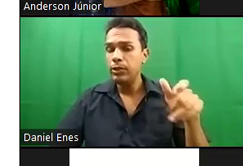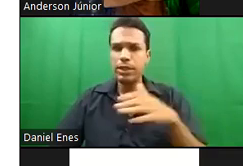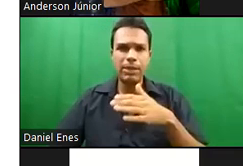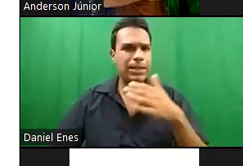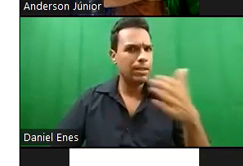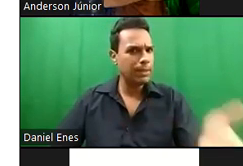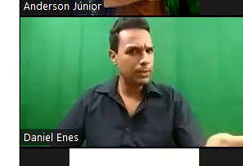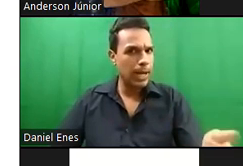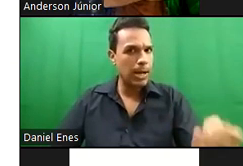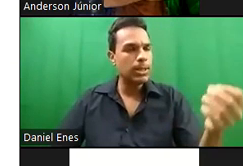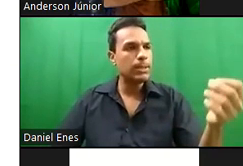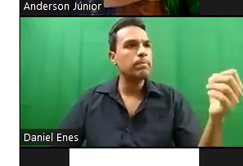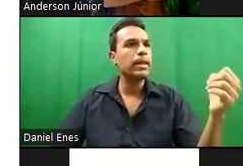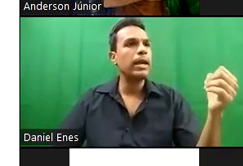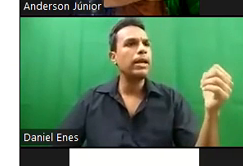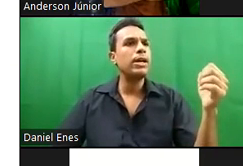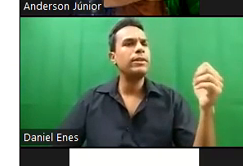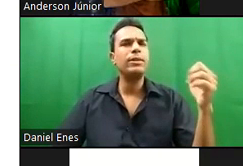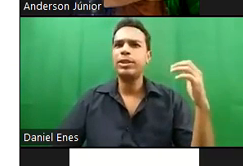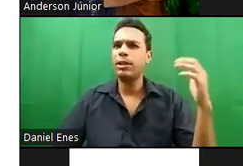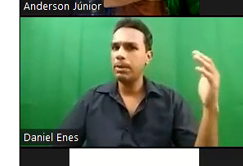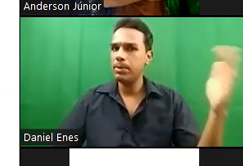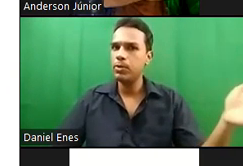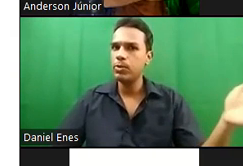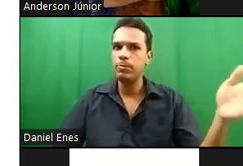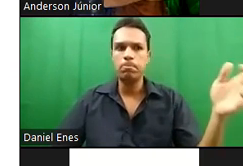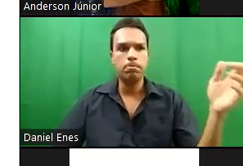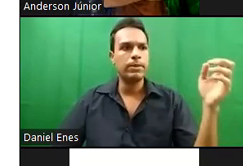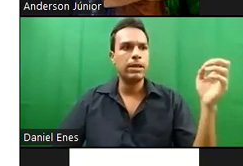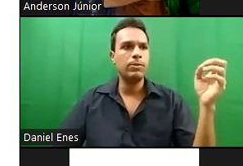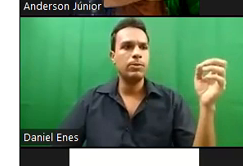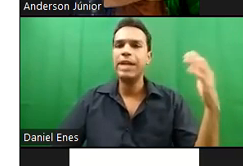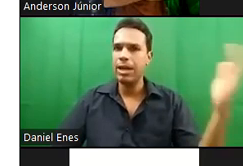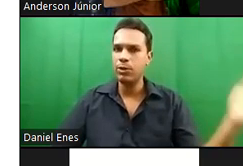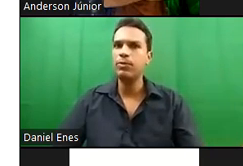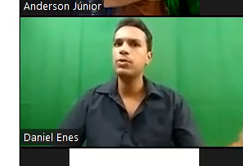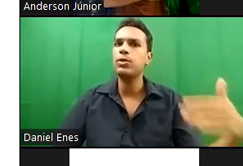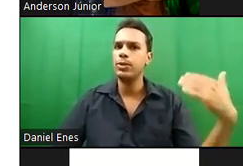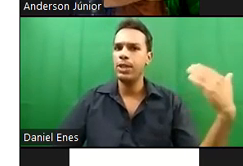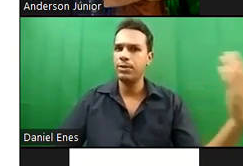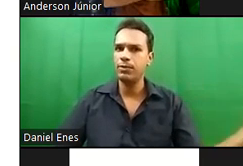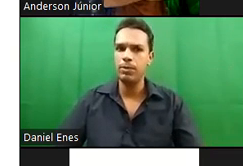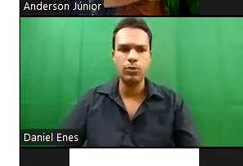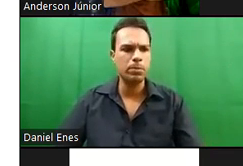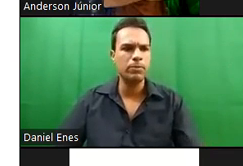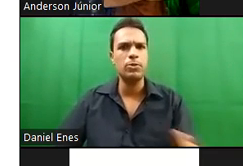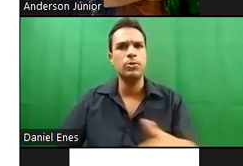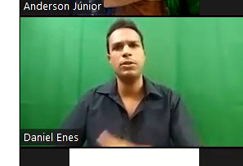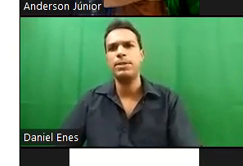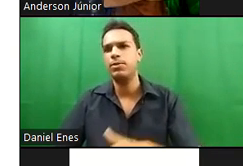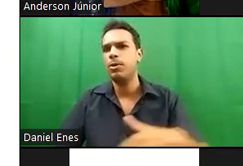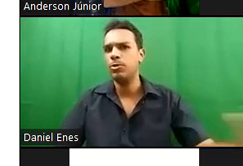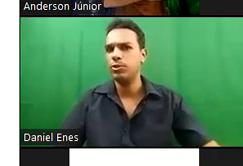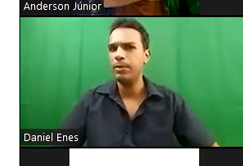E eu já trabalhei também dando aula, né? Já dei muita aula para pessoas que já eram professores ou estavam se formando como